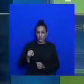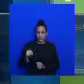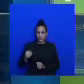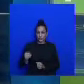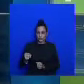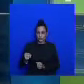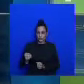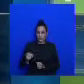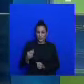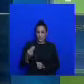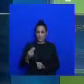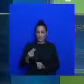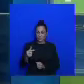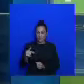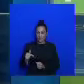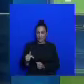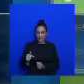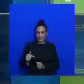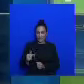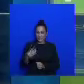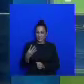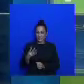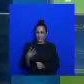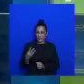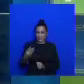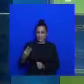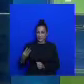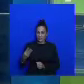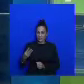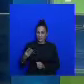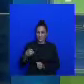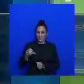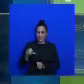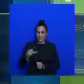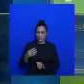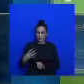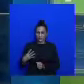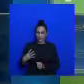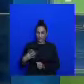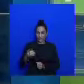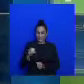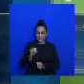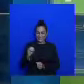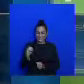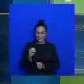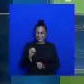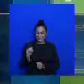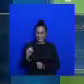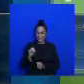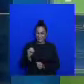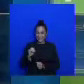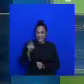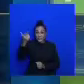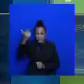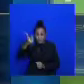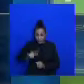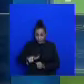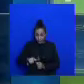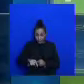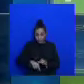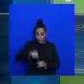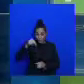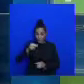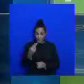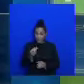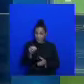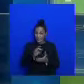88, 27, 43, 94 e 00. Mais uma vez, os 20